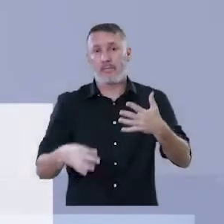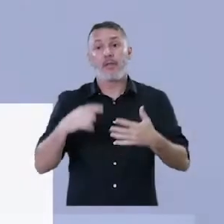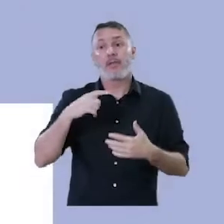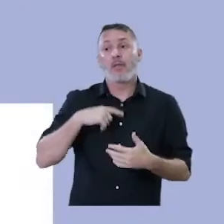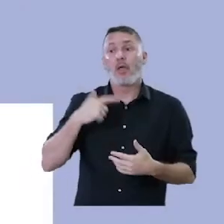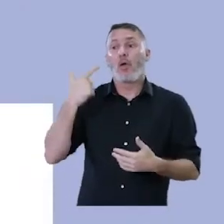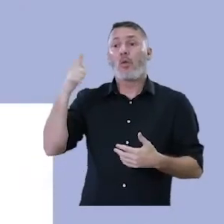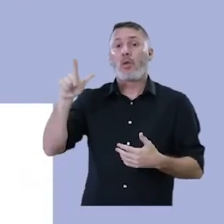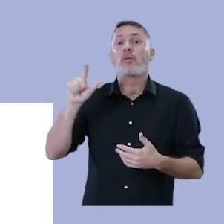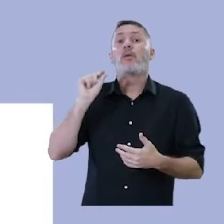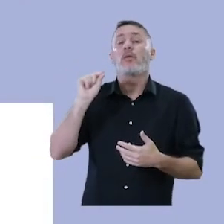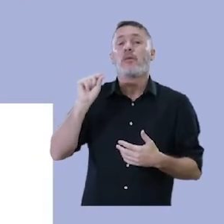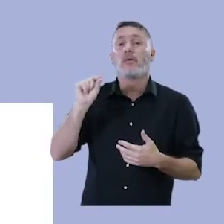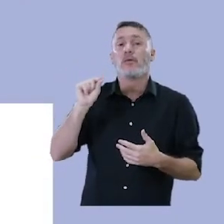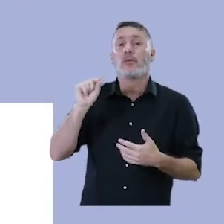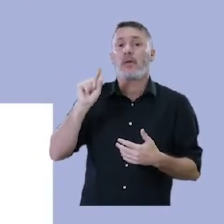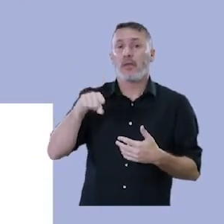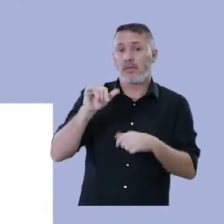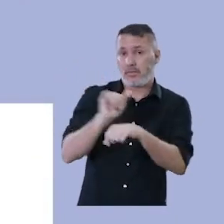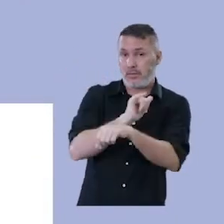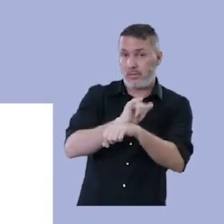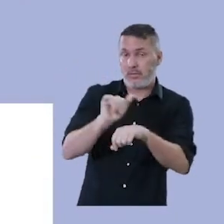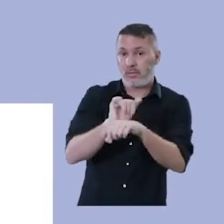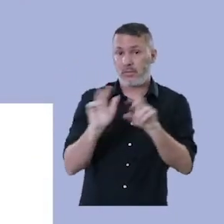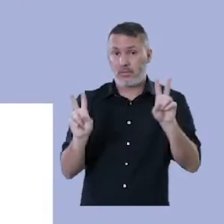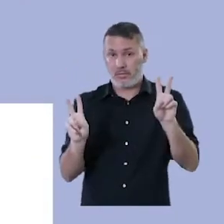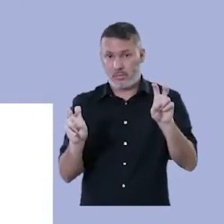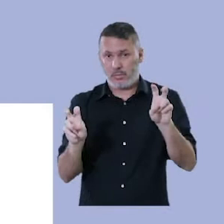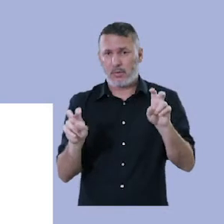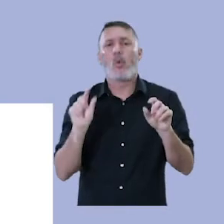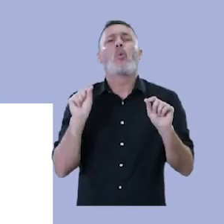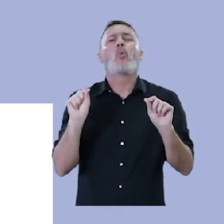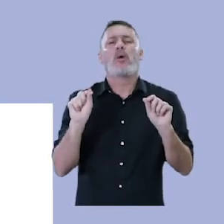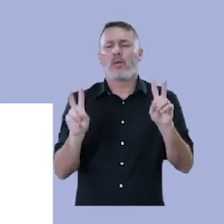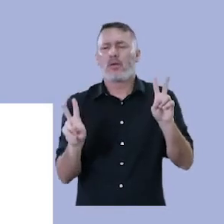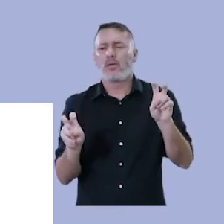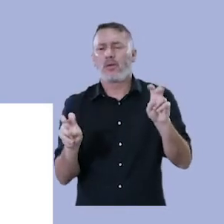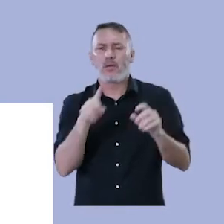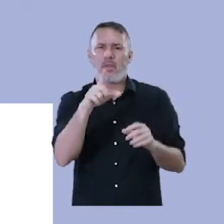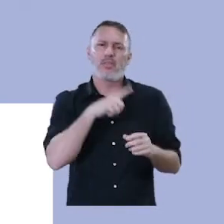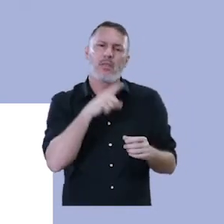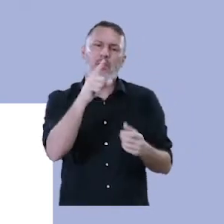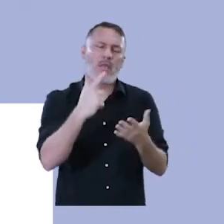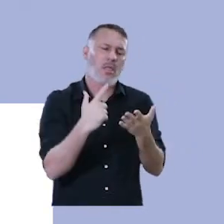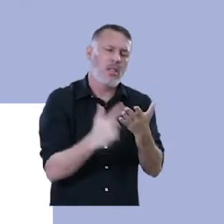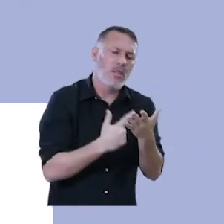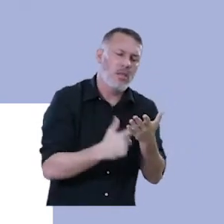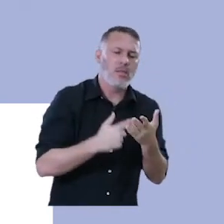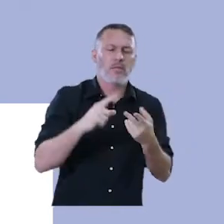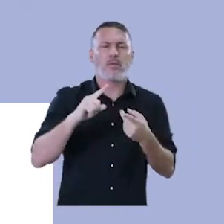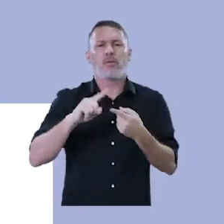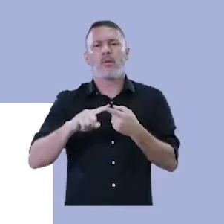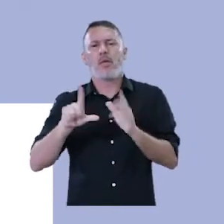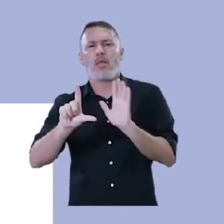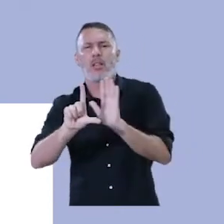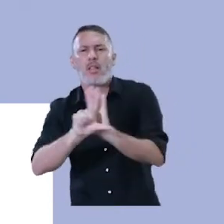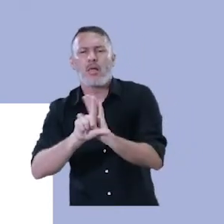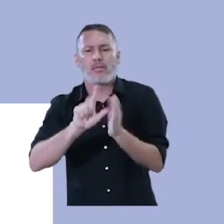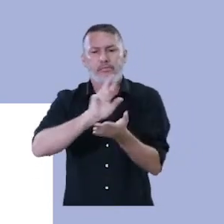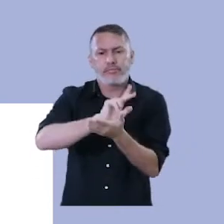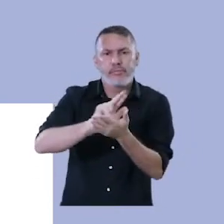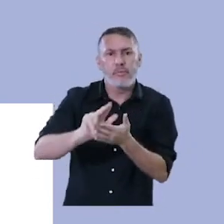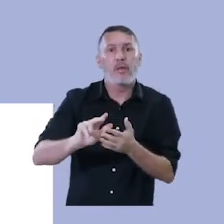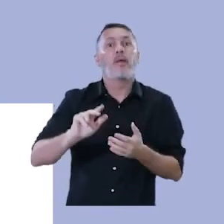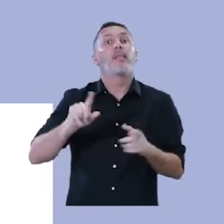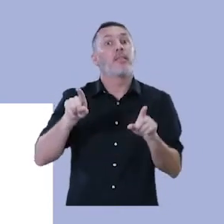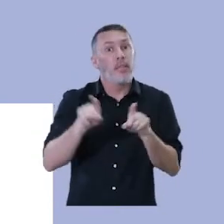outra estratégia que temos é as citações, que é você pegar trechos de livros, né, de leis, de